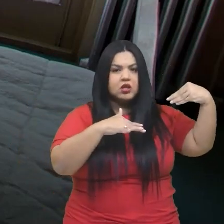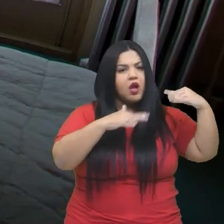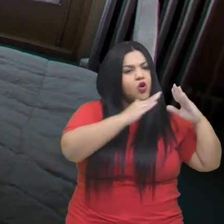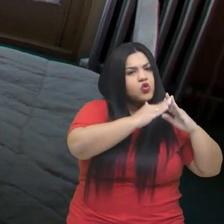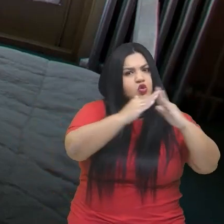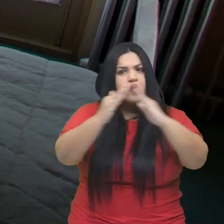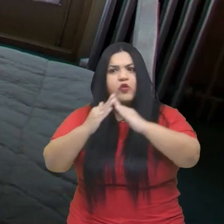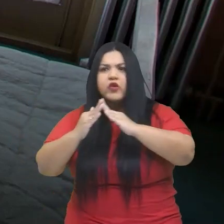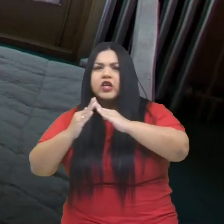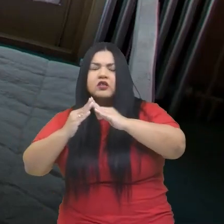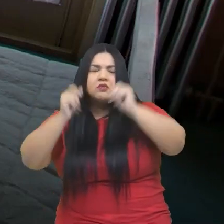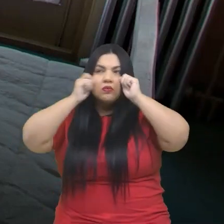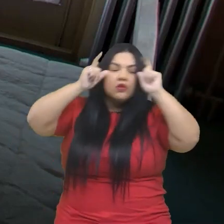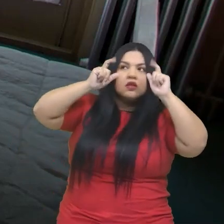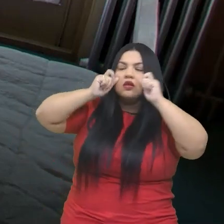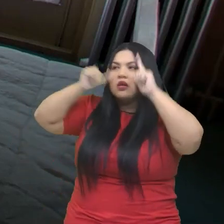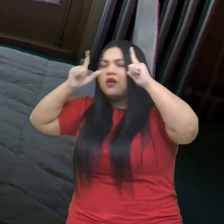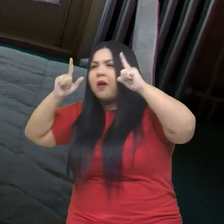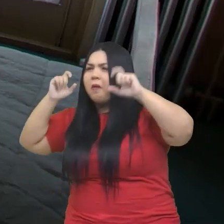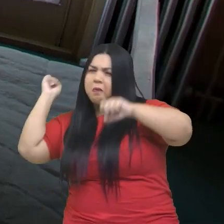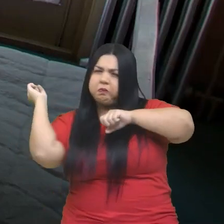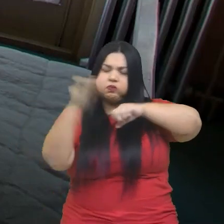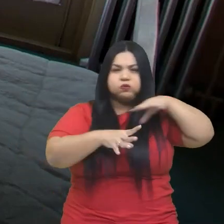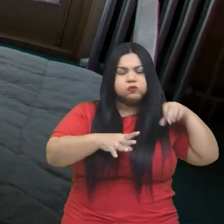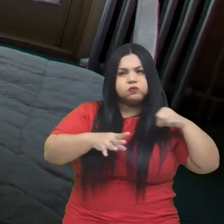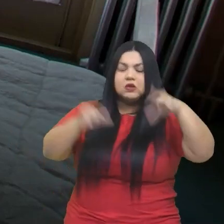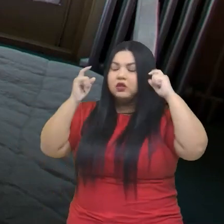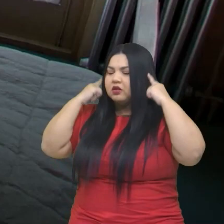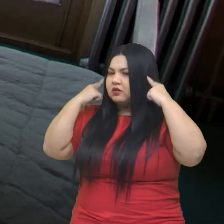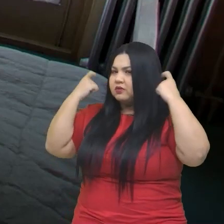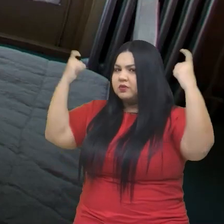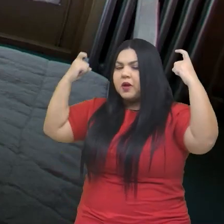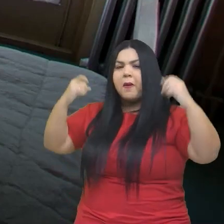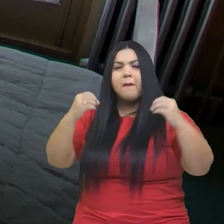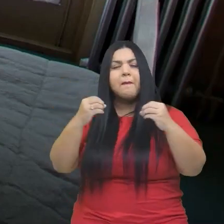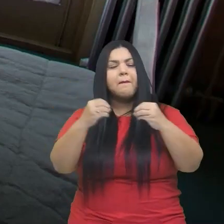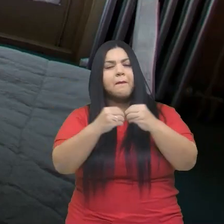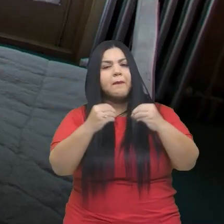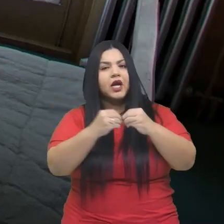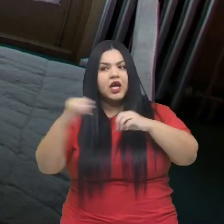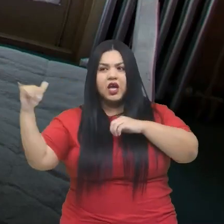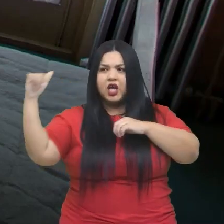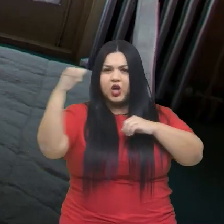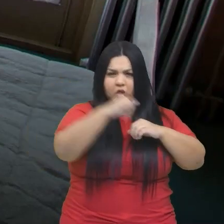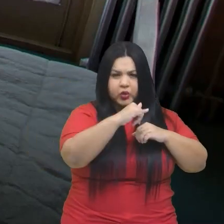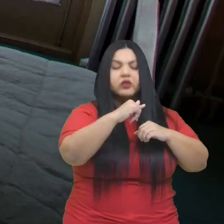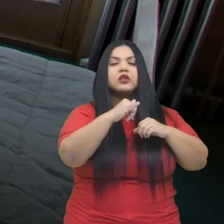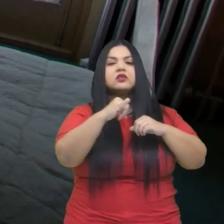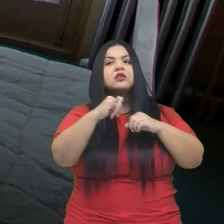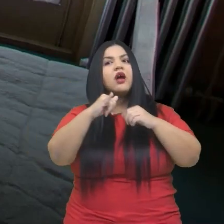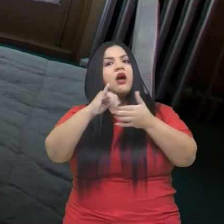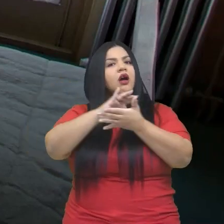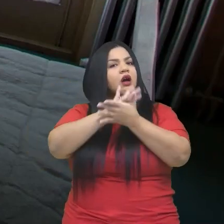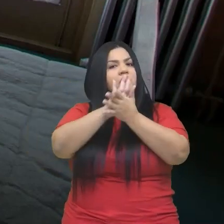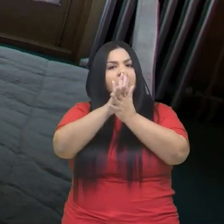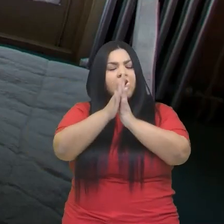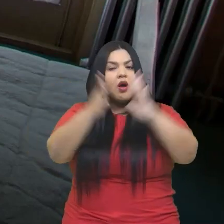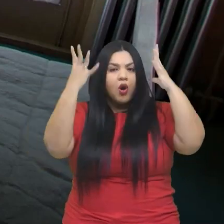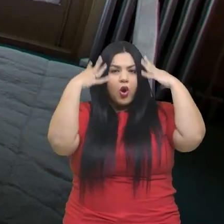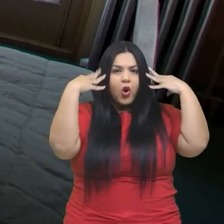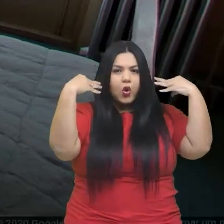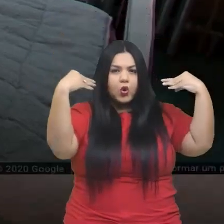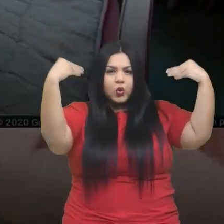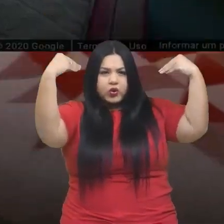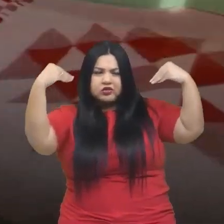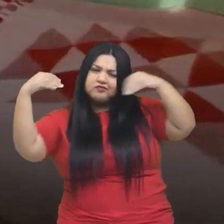barulho de aviões, barulho de bomba, perto do aeroporto. E a batalha acabou em poucos dias. A Holanda foi